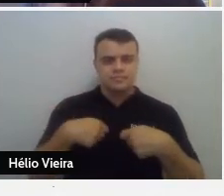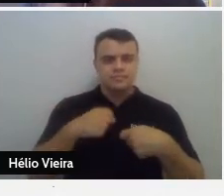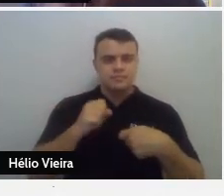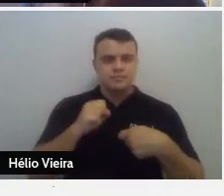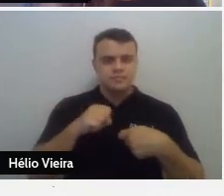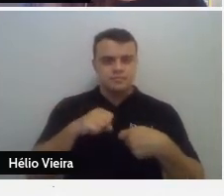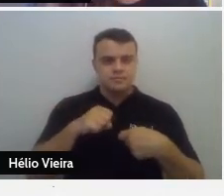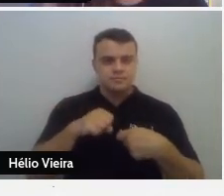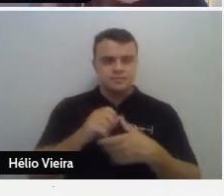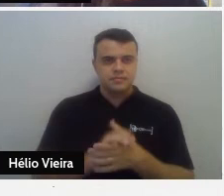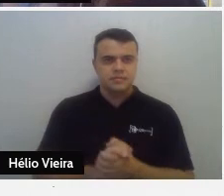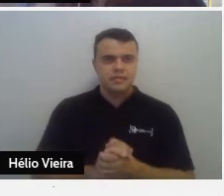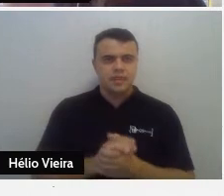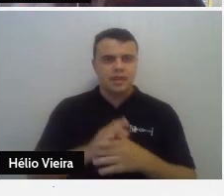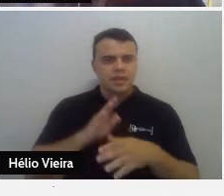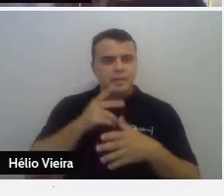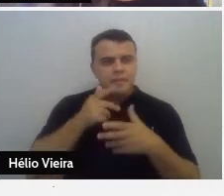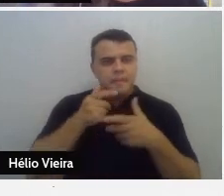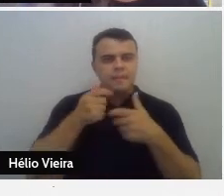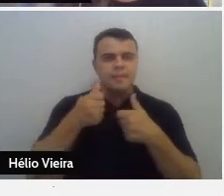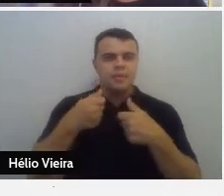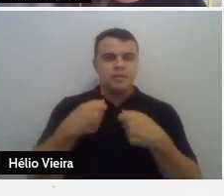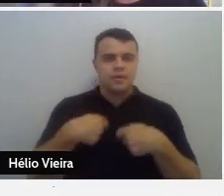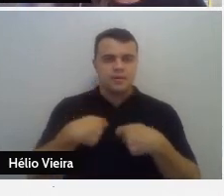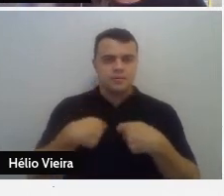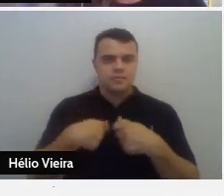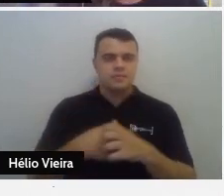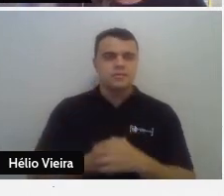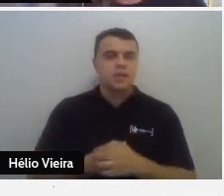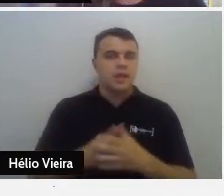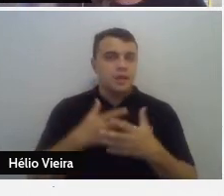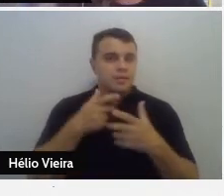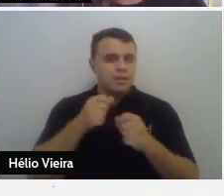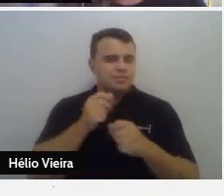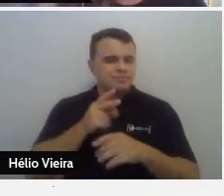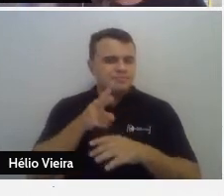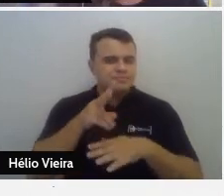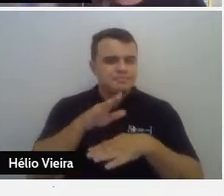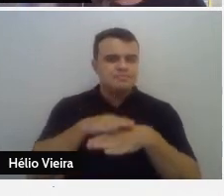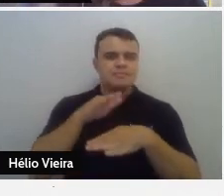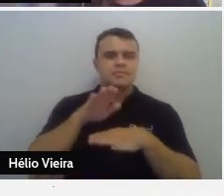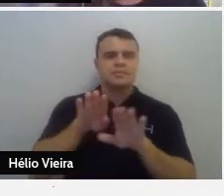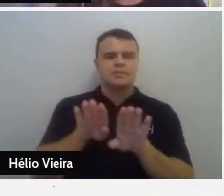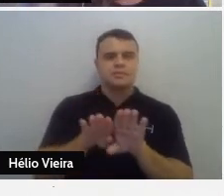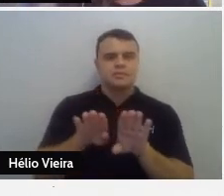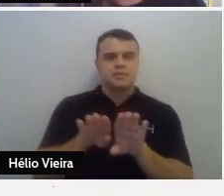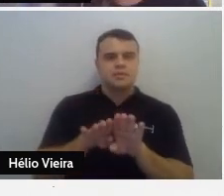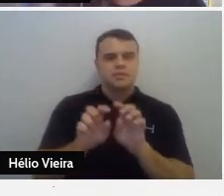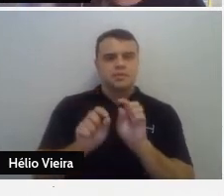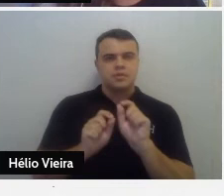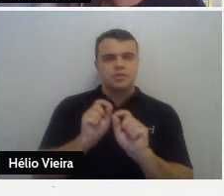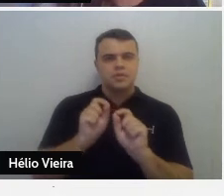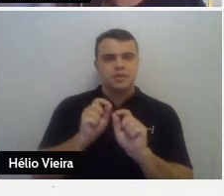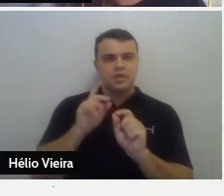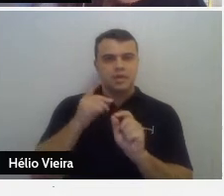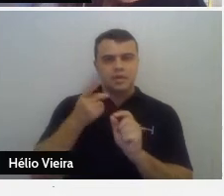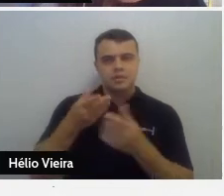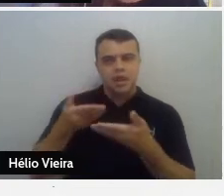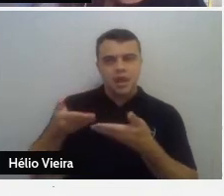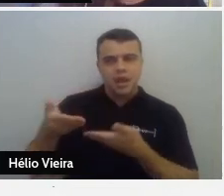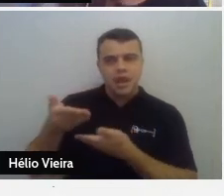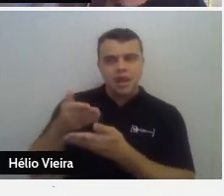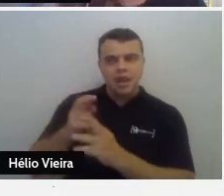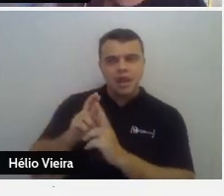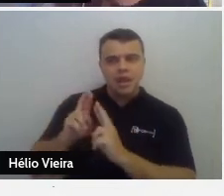de aprimorar e melhorar cada vez mais essa relação